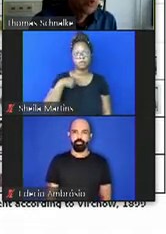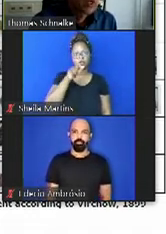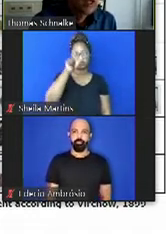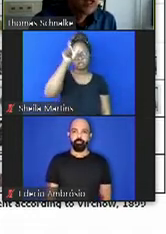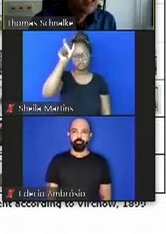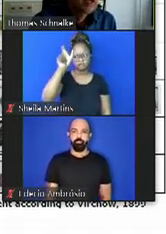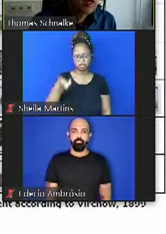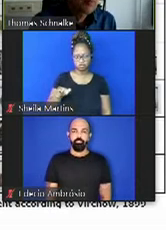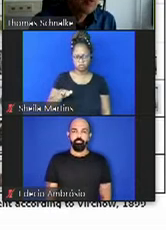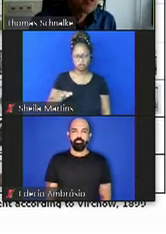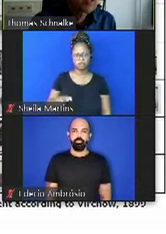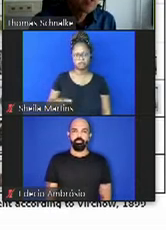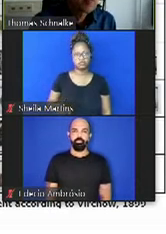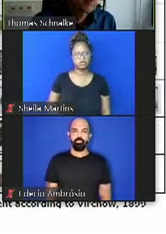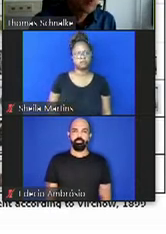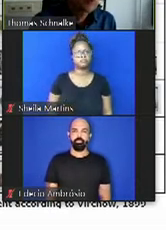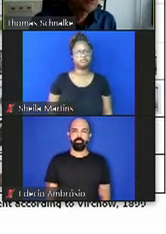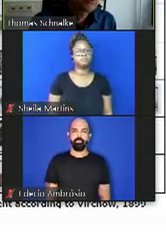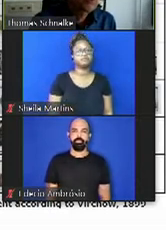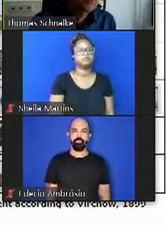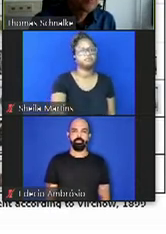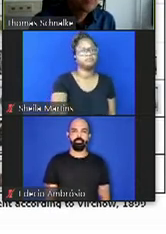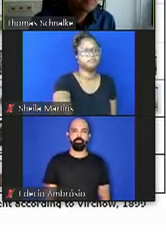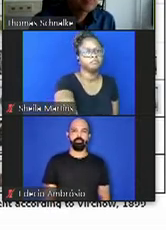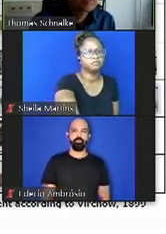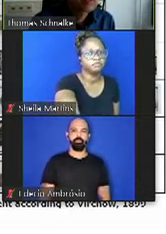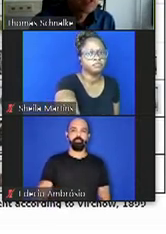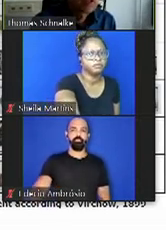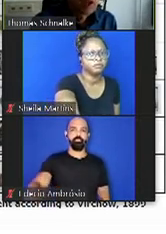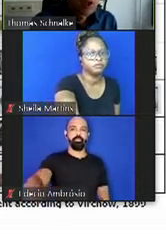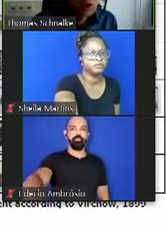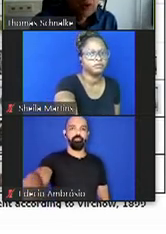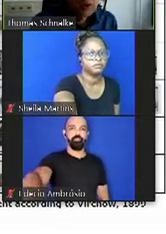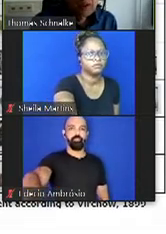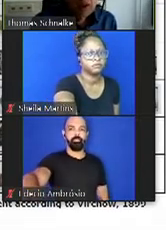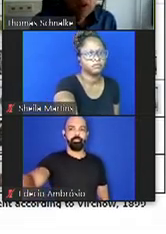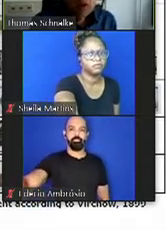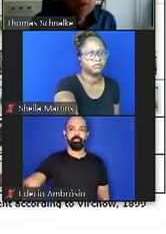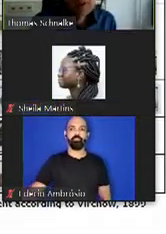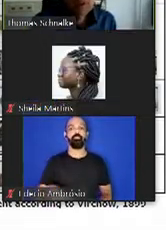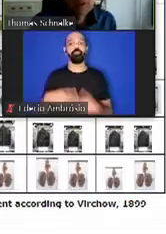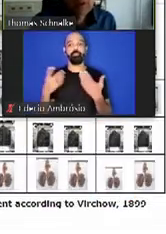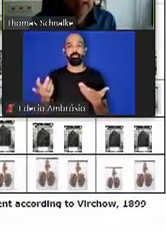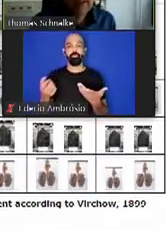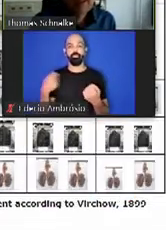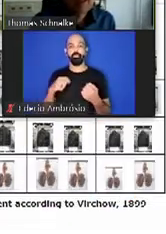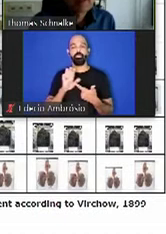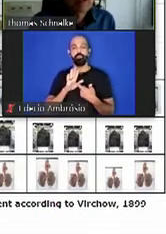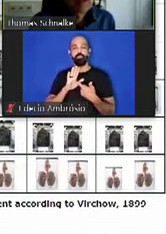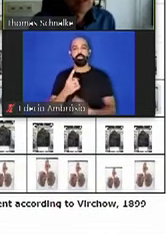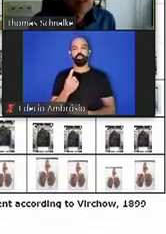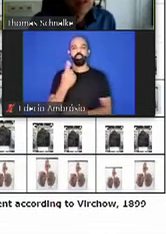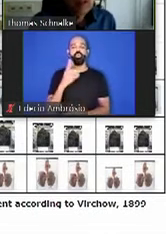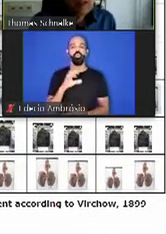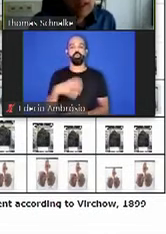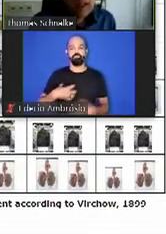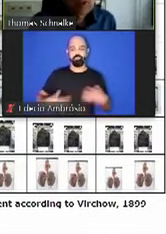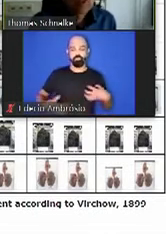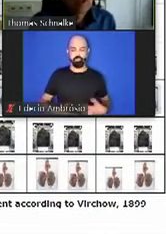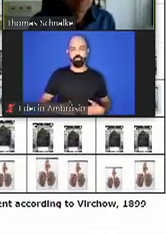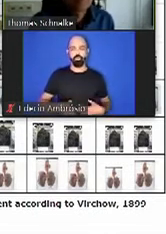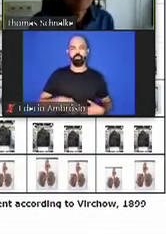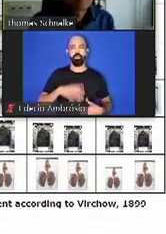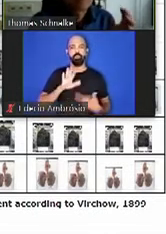uma referência para um órgão e que levasse para doenças